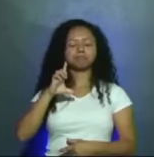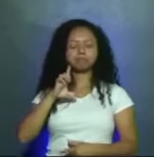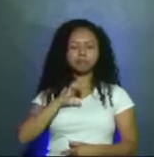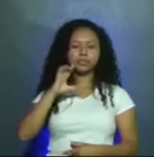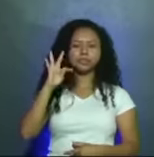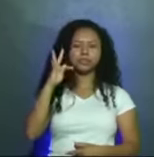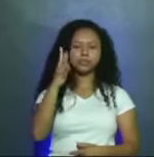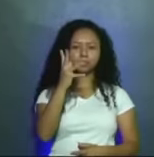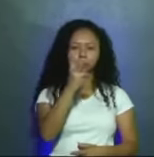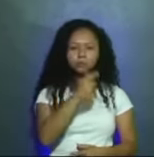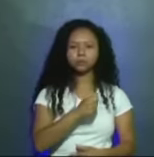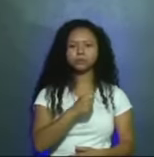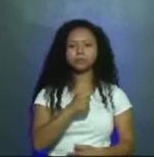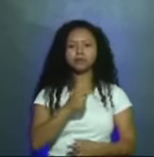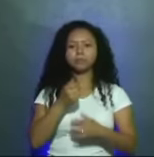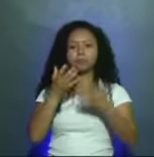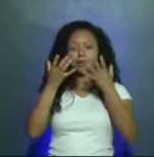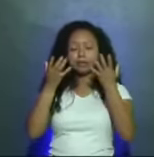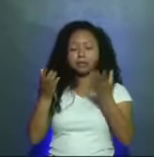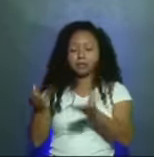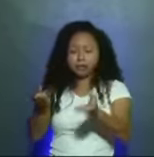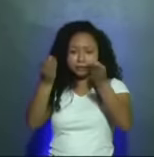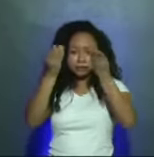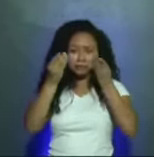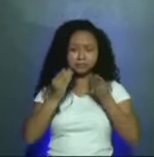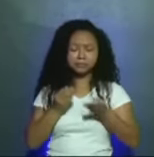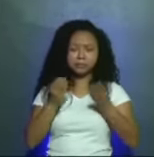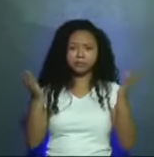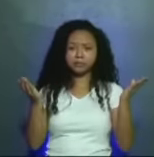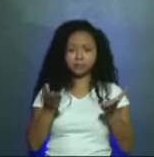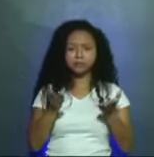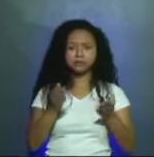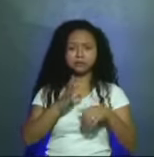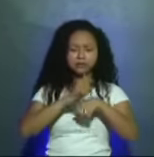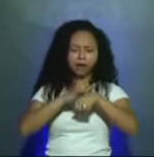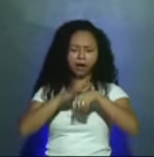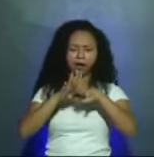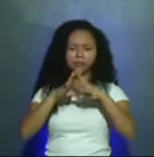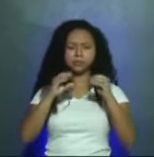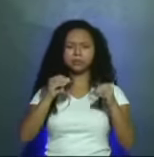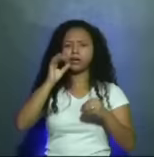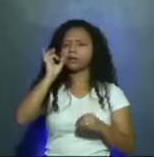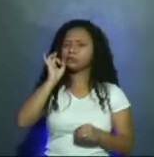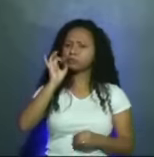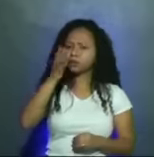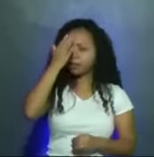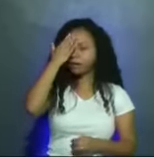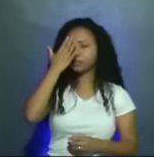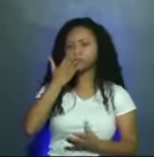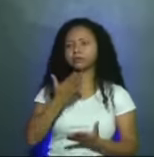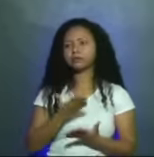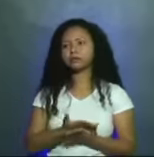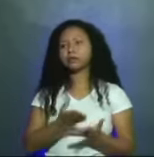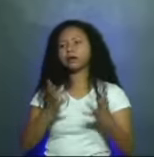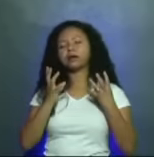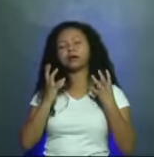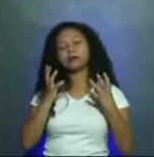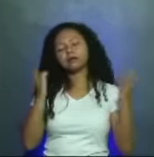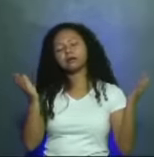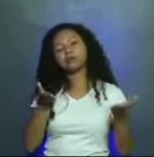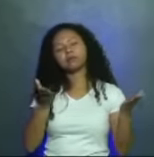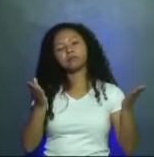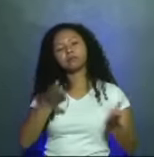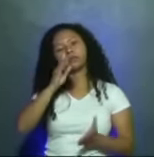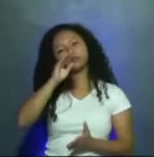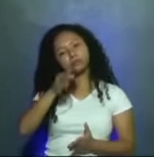para receber agora, hoje, a sua cura. É só você tomar posse. Eu quero agora já começar